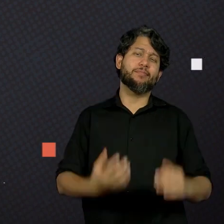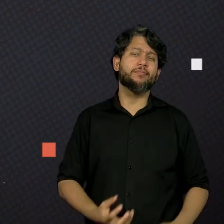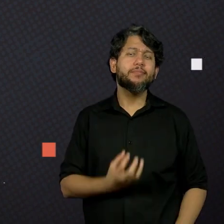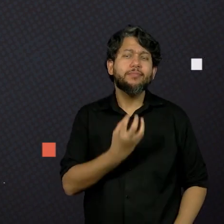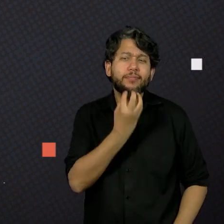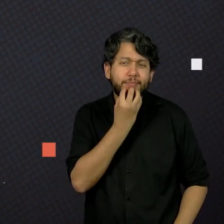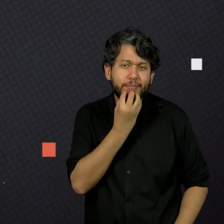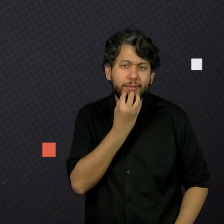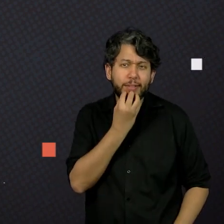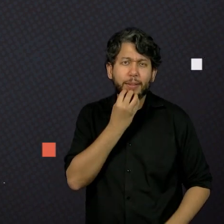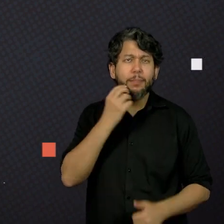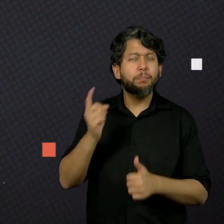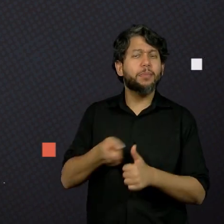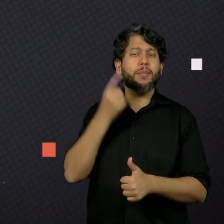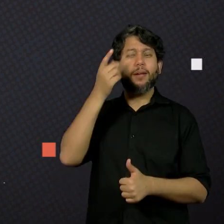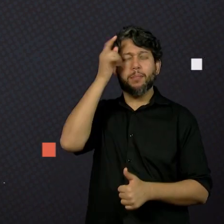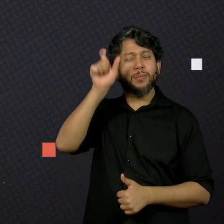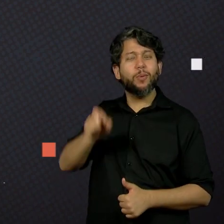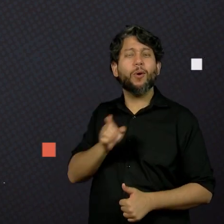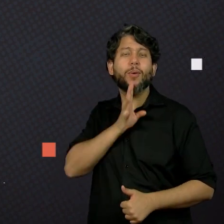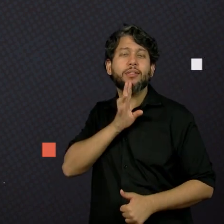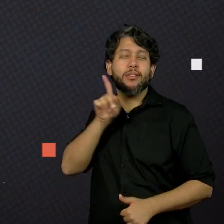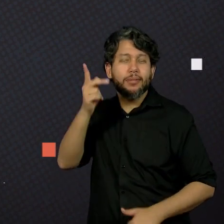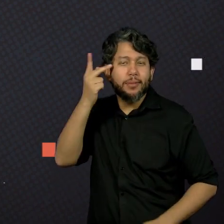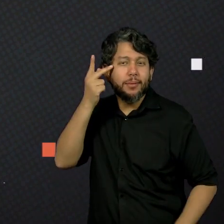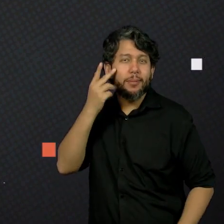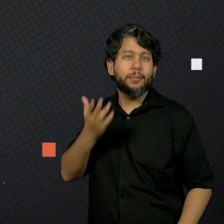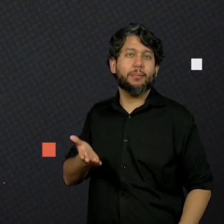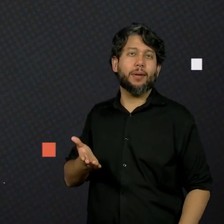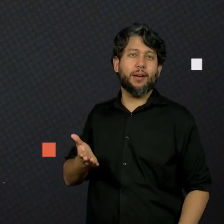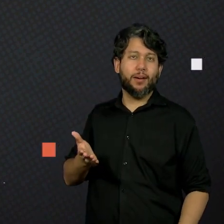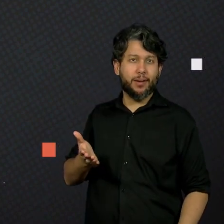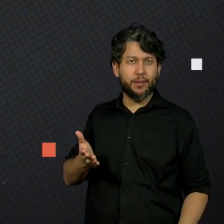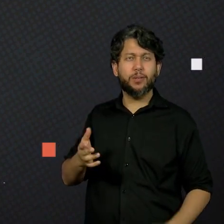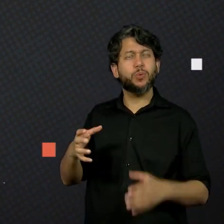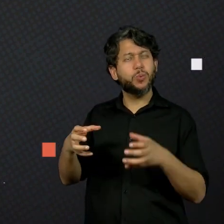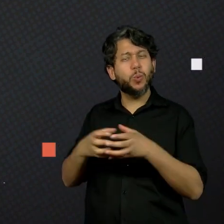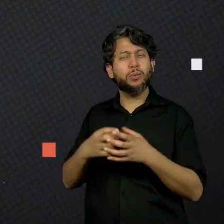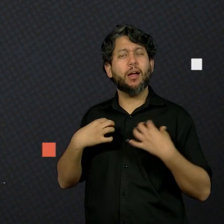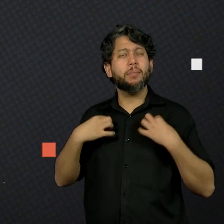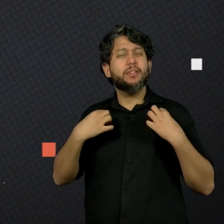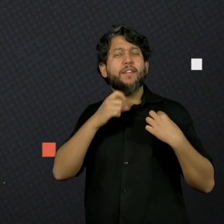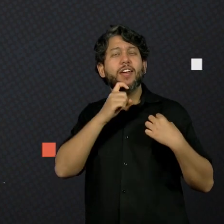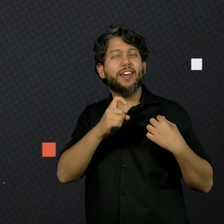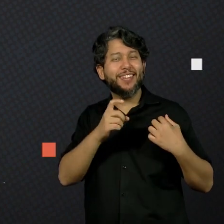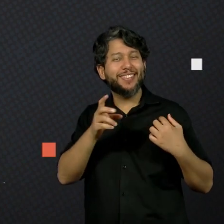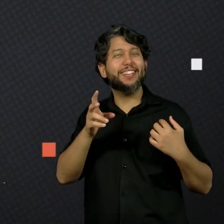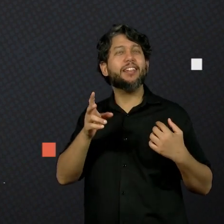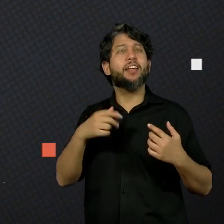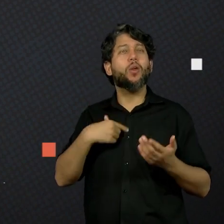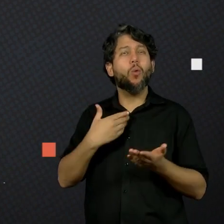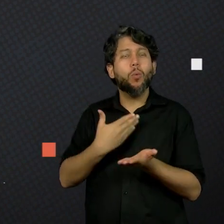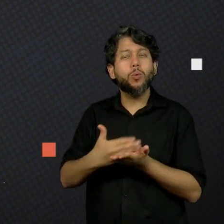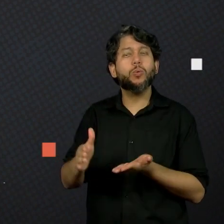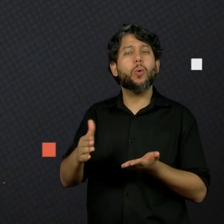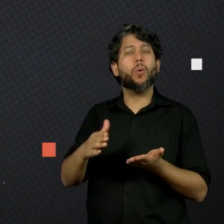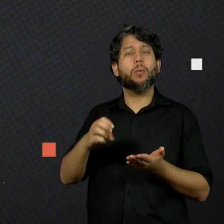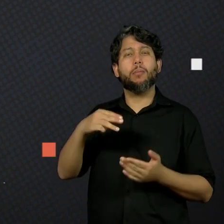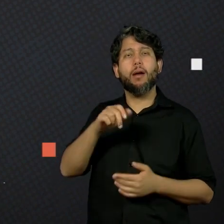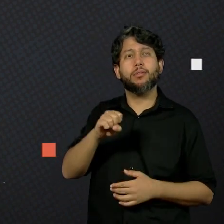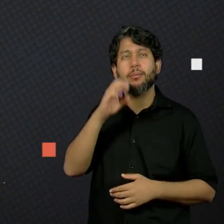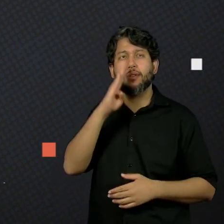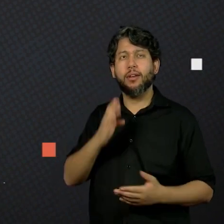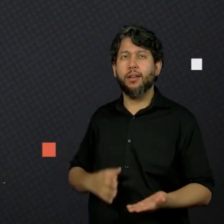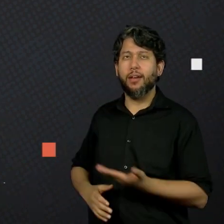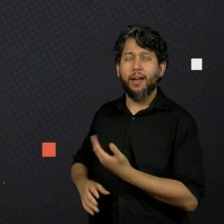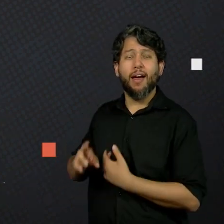o primeiro cara que eu conheci em São Paulo, lá com camisa verde, que começou a tocar o Raça Brasileira, eu,